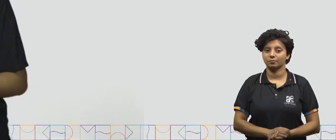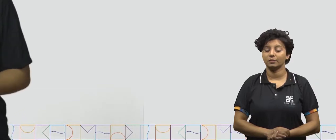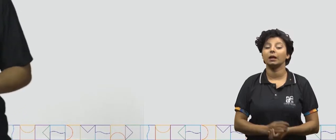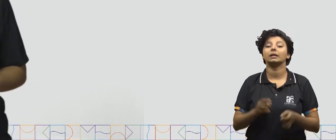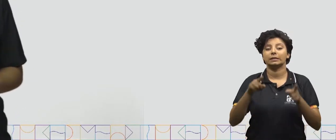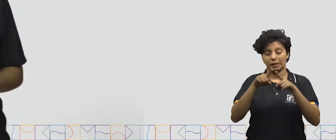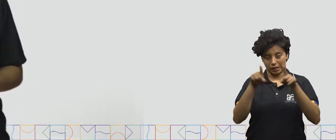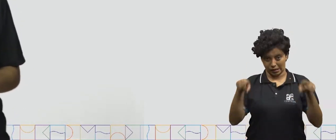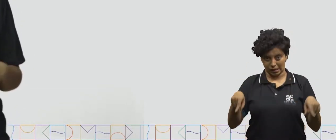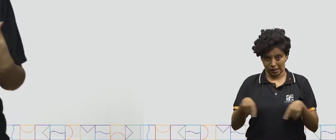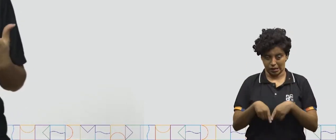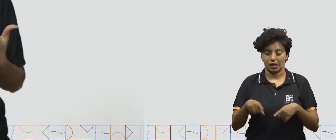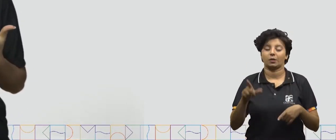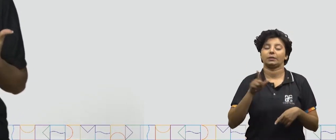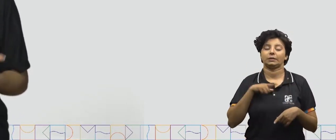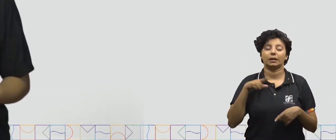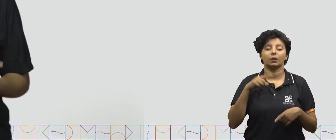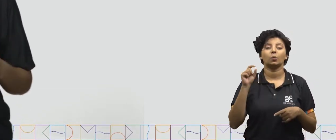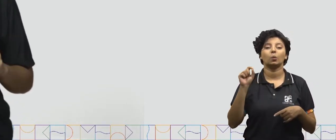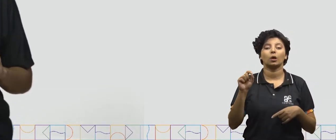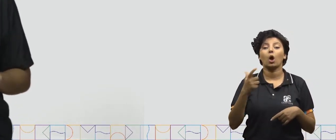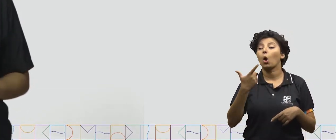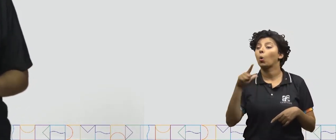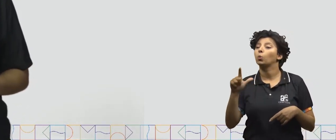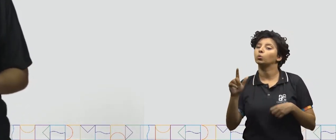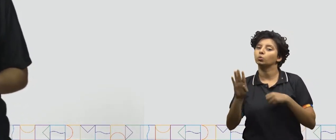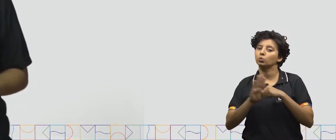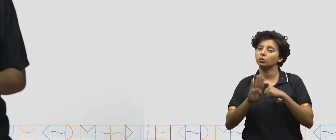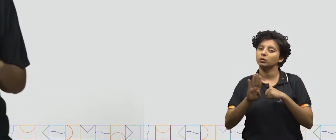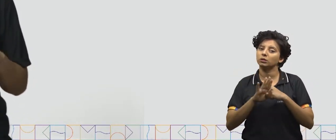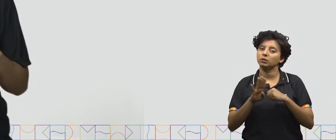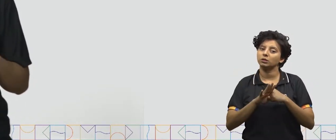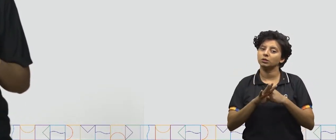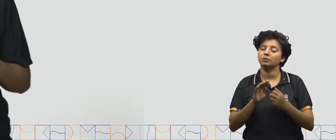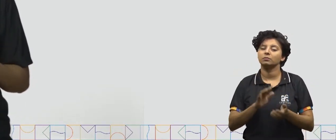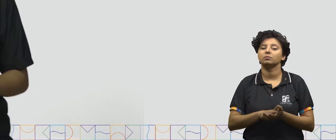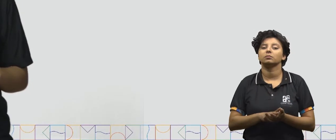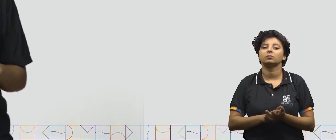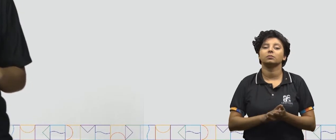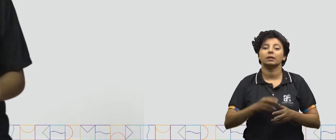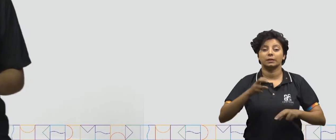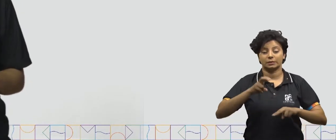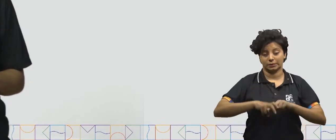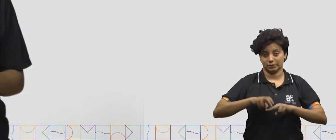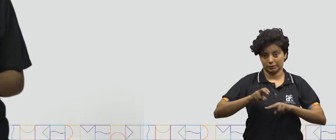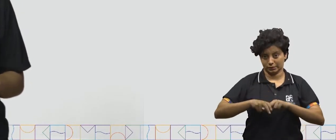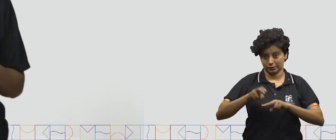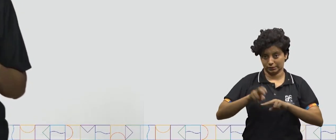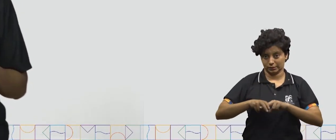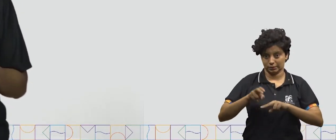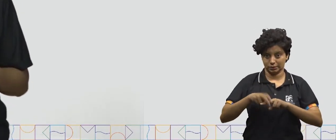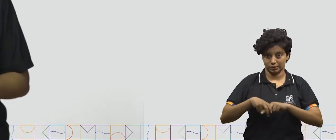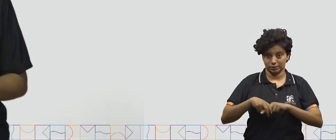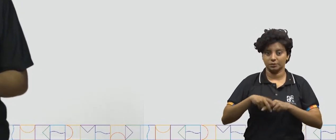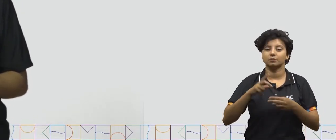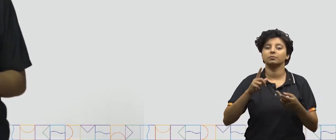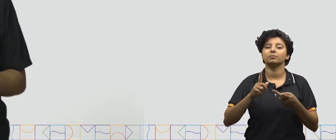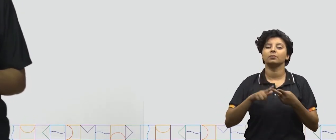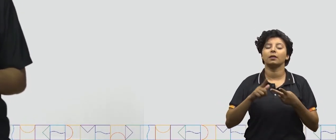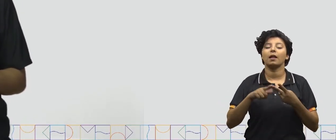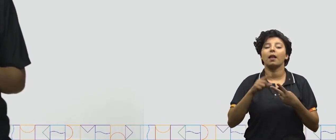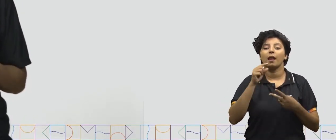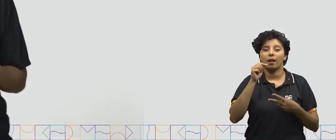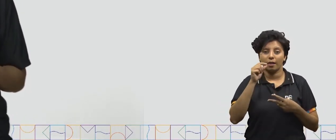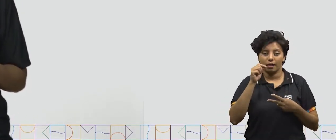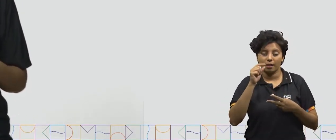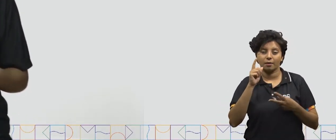Ainda em sala de aula, temos outros substantivos. A sua carteira, o